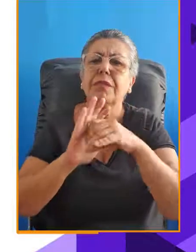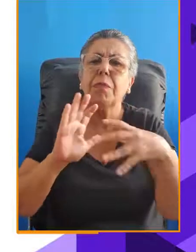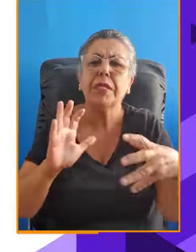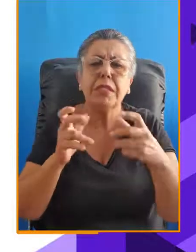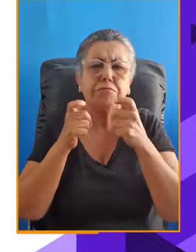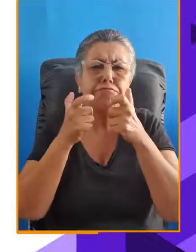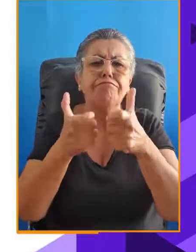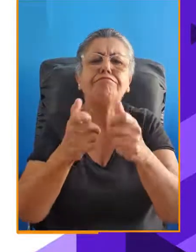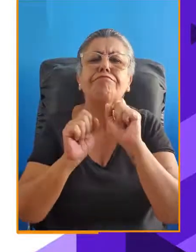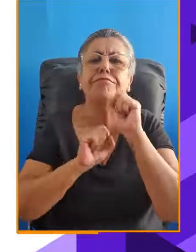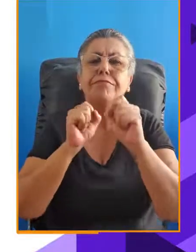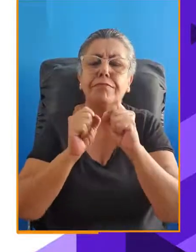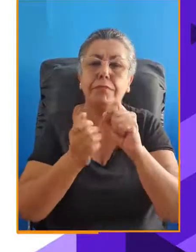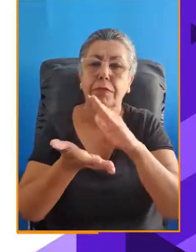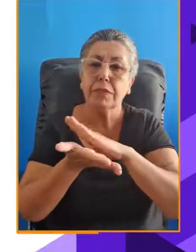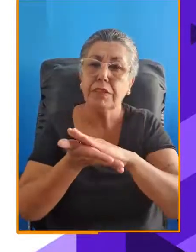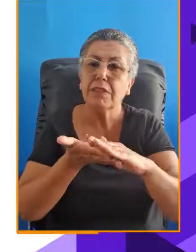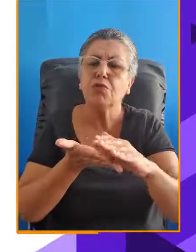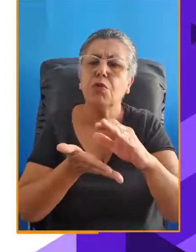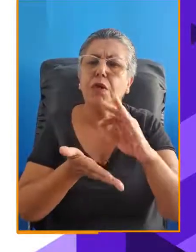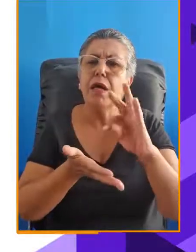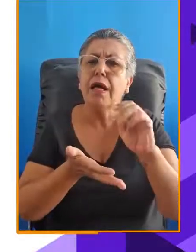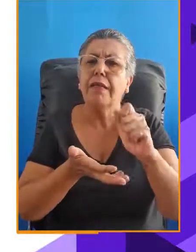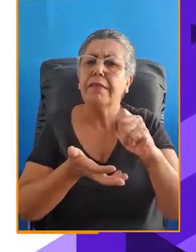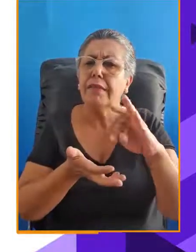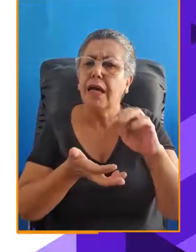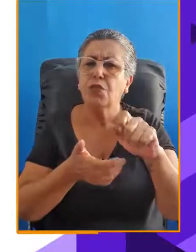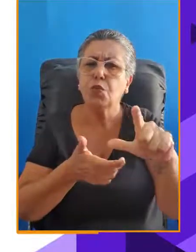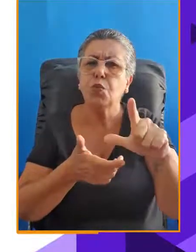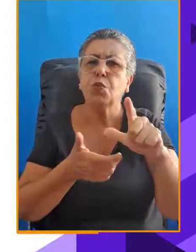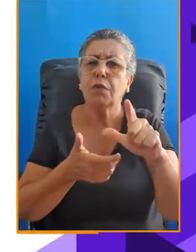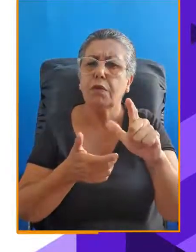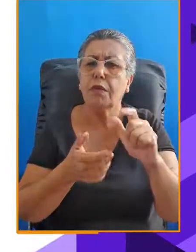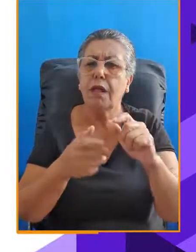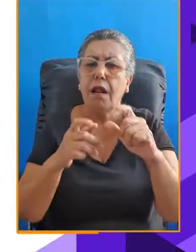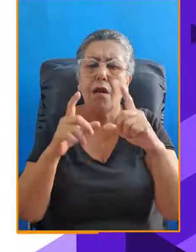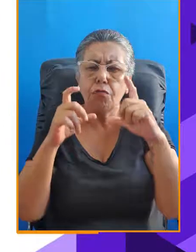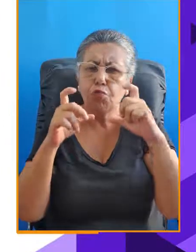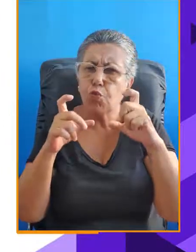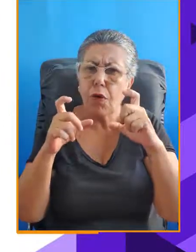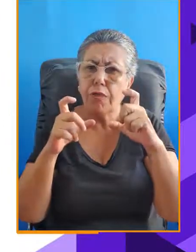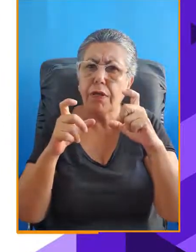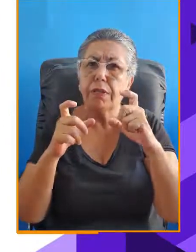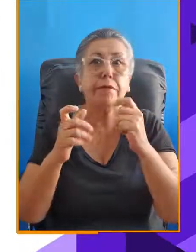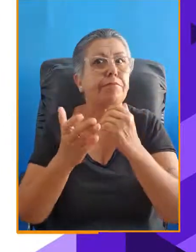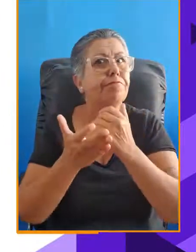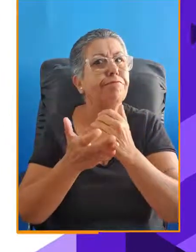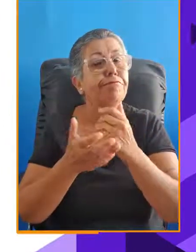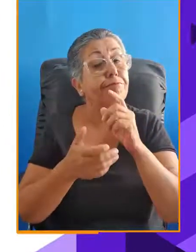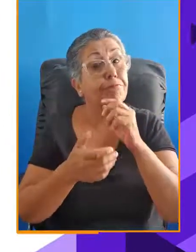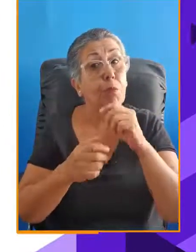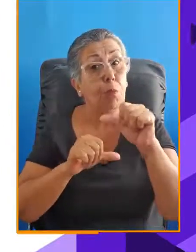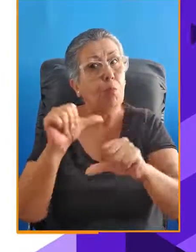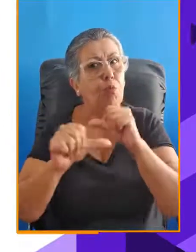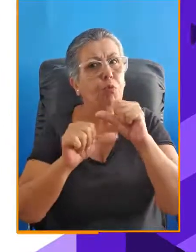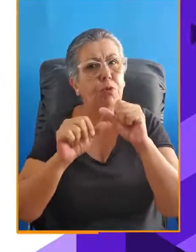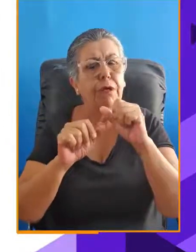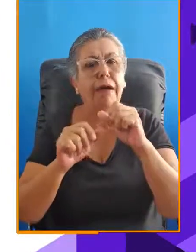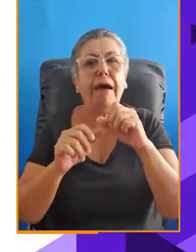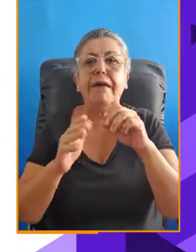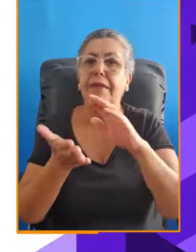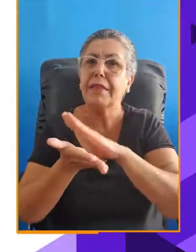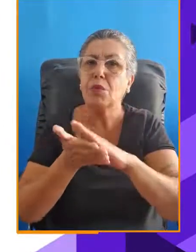característica muito interessante, que a textura tátil, quando ela é fotografada, ela passa a ser textura